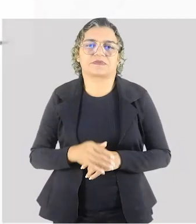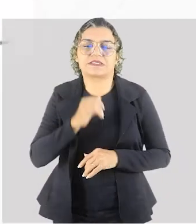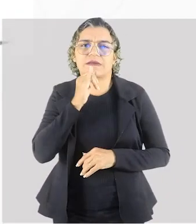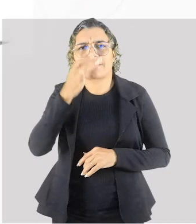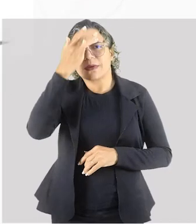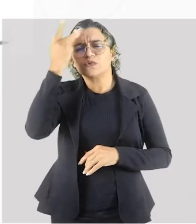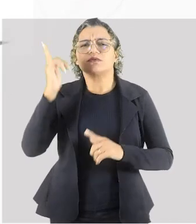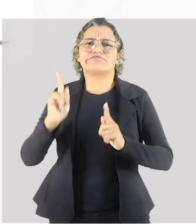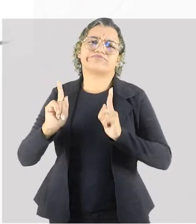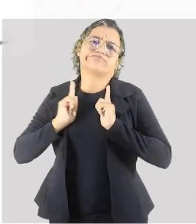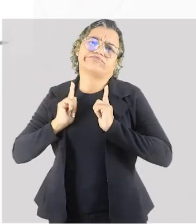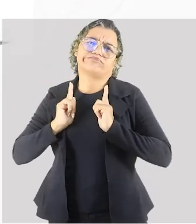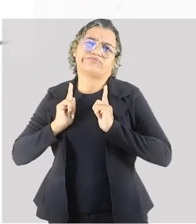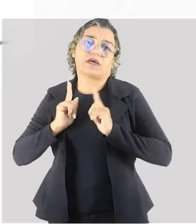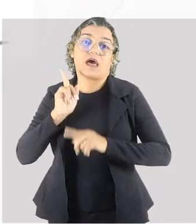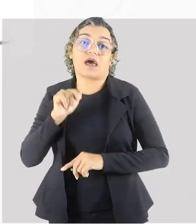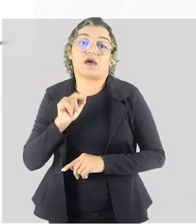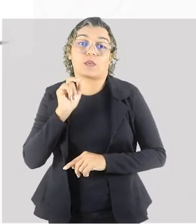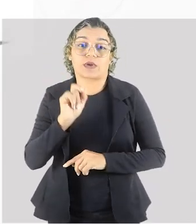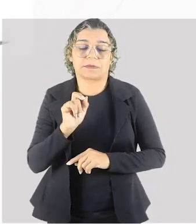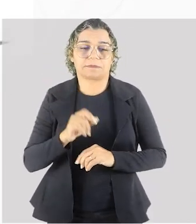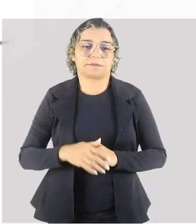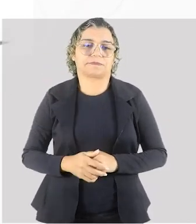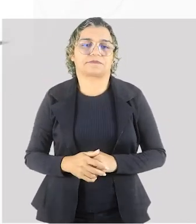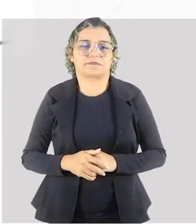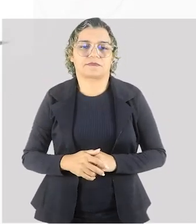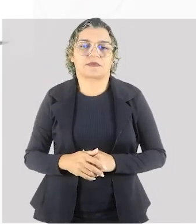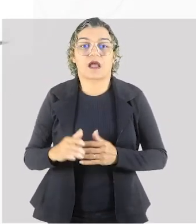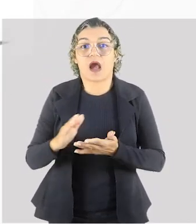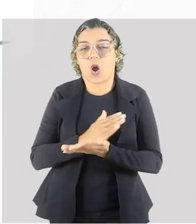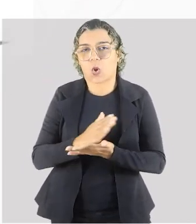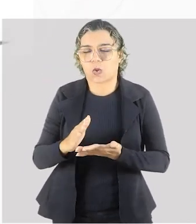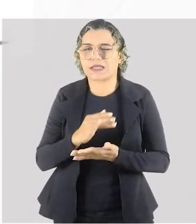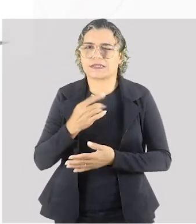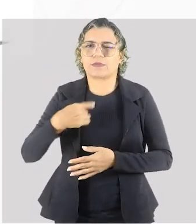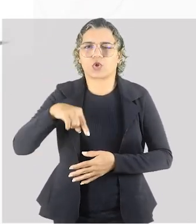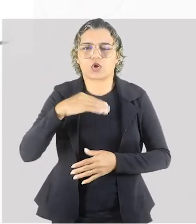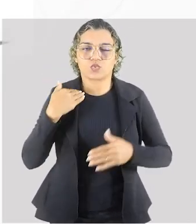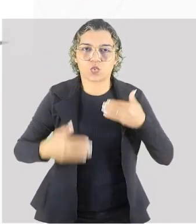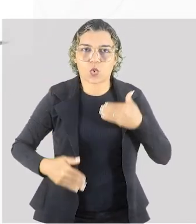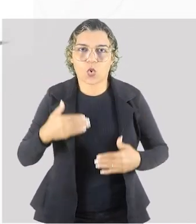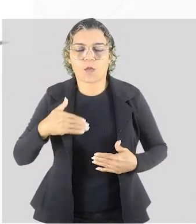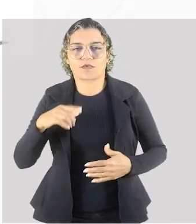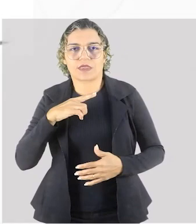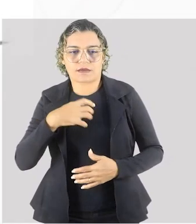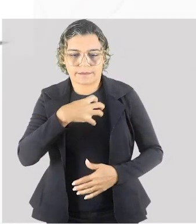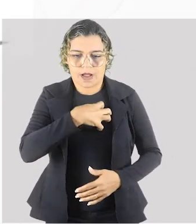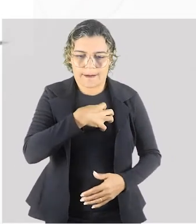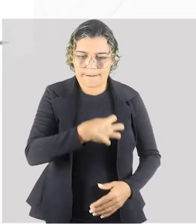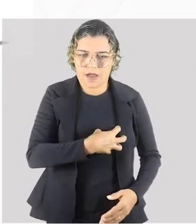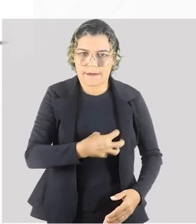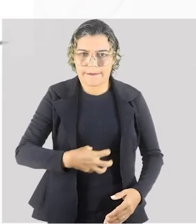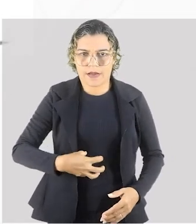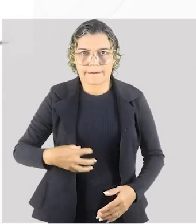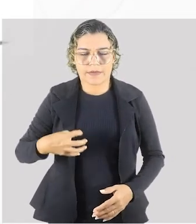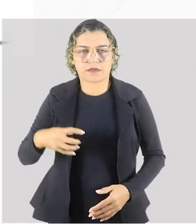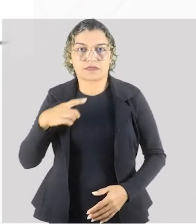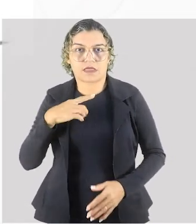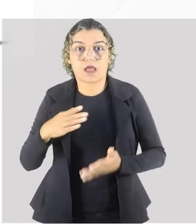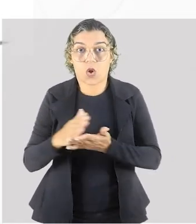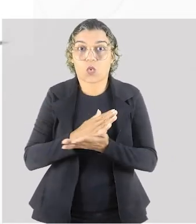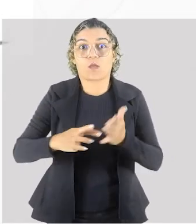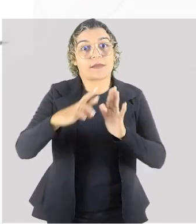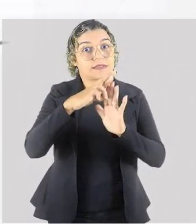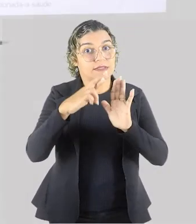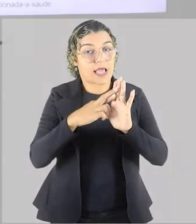sedentário? Tá? A gente tem alguns órgãos que eles ditam a regra dentro da educação física,